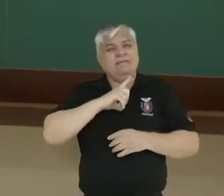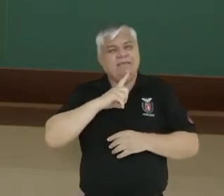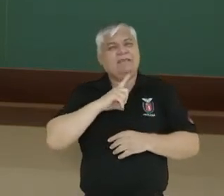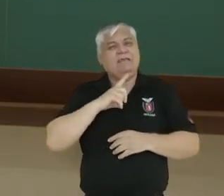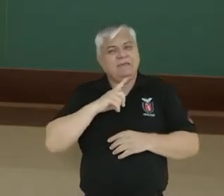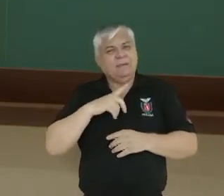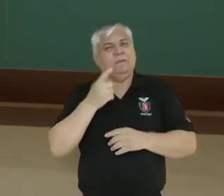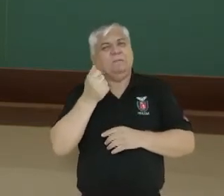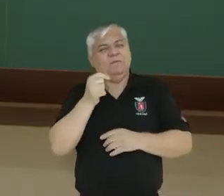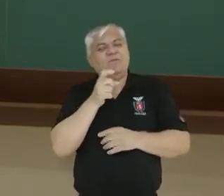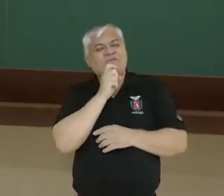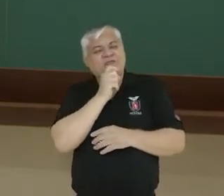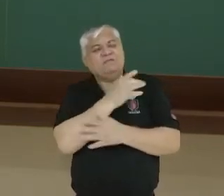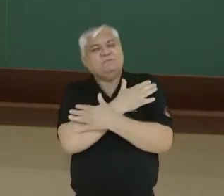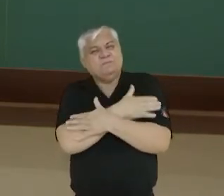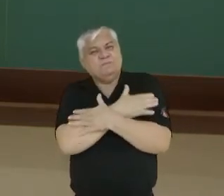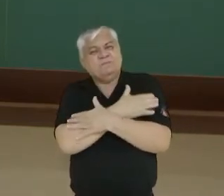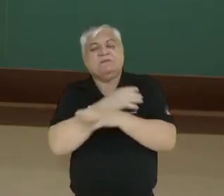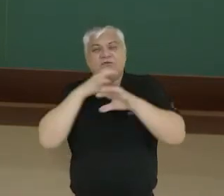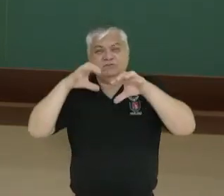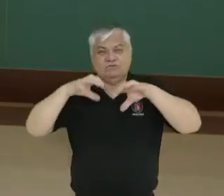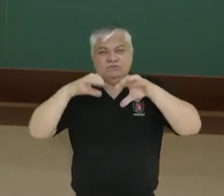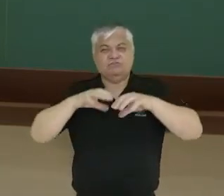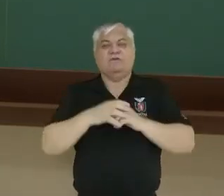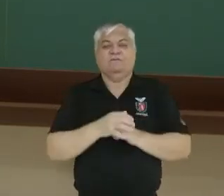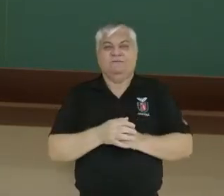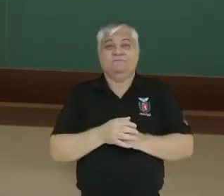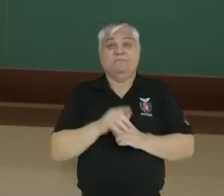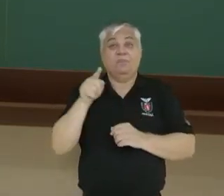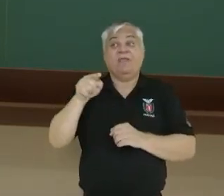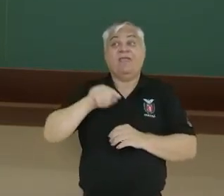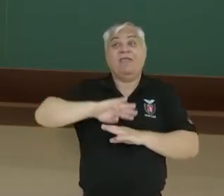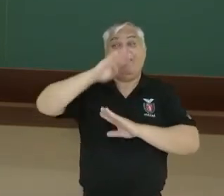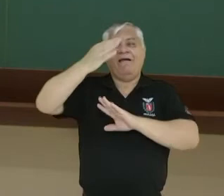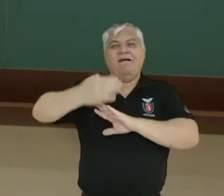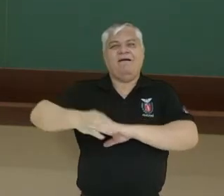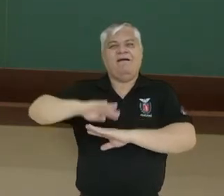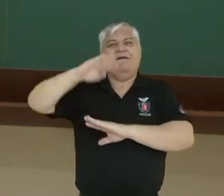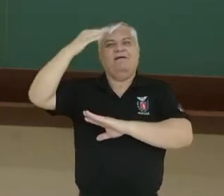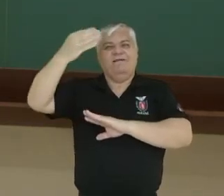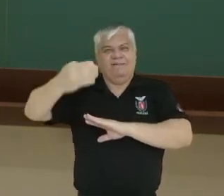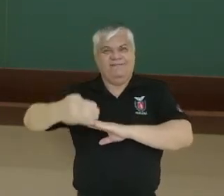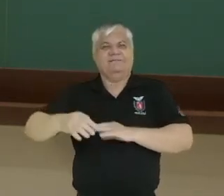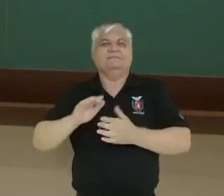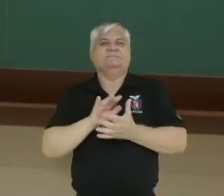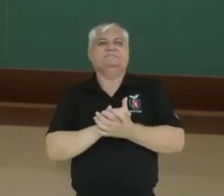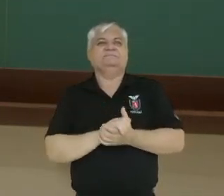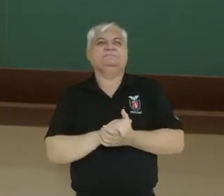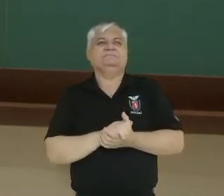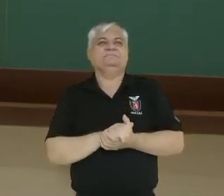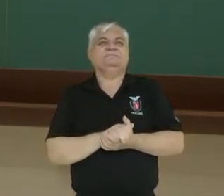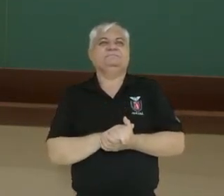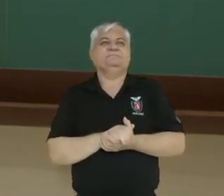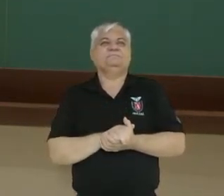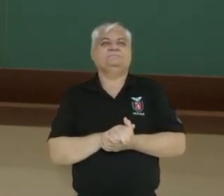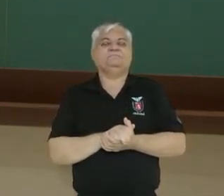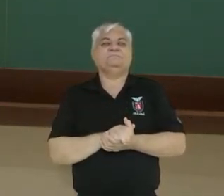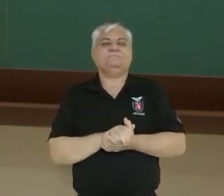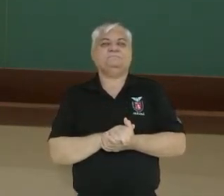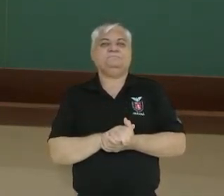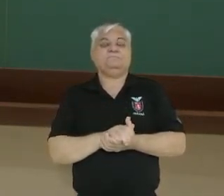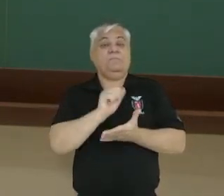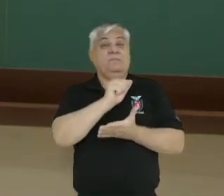quantidade menor de chuvas, né? Nessas regiões ali de maior altitude, tá? Aí